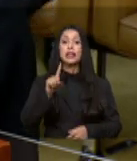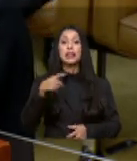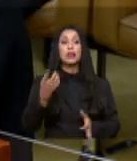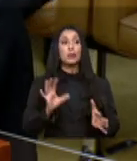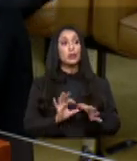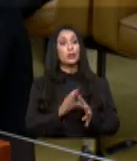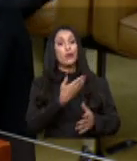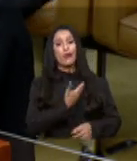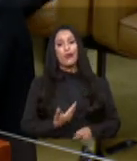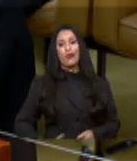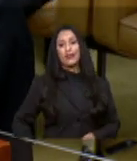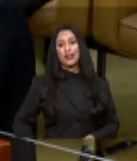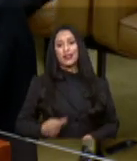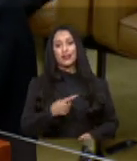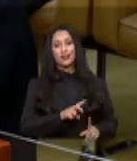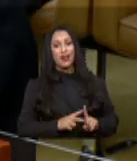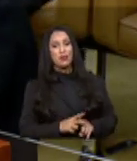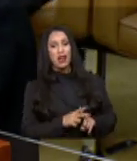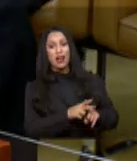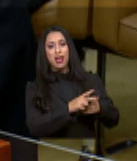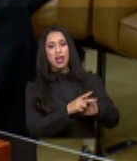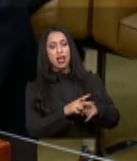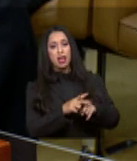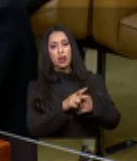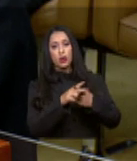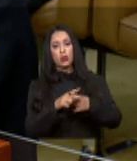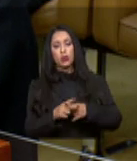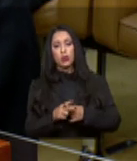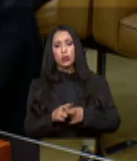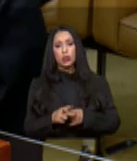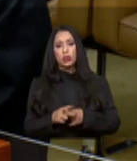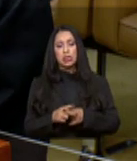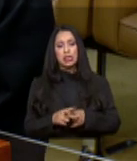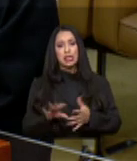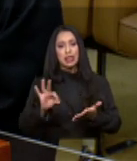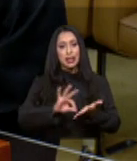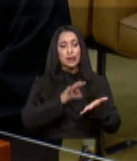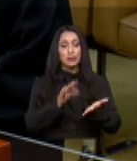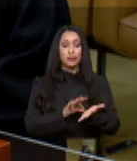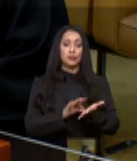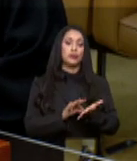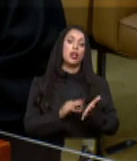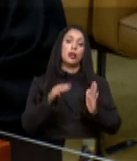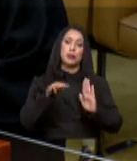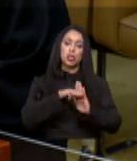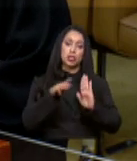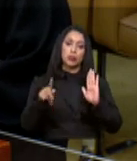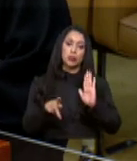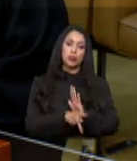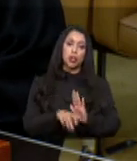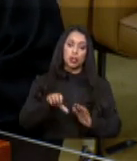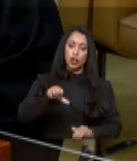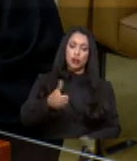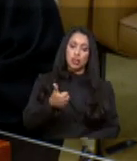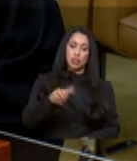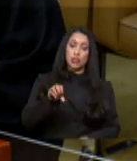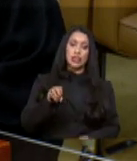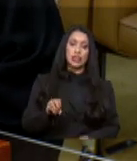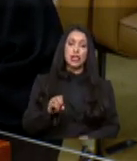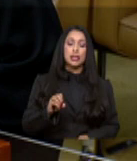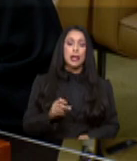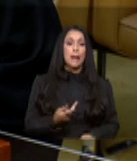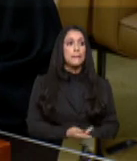portas para o governo vir com propostas de regularização fundiária, como a medida provisória 910, que procurava premiar quem